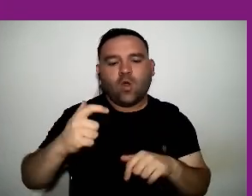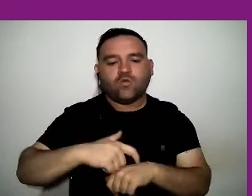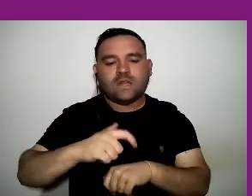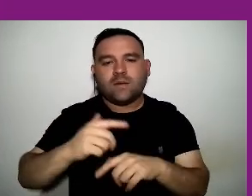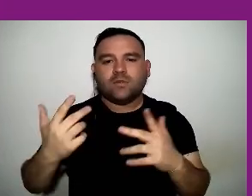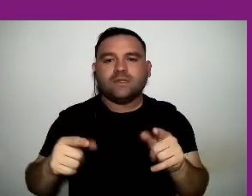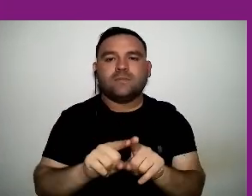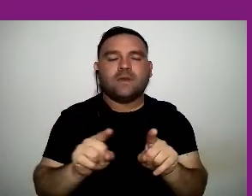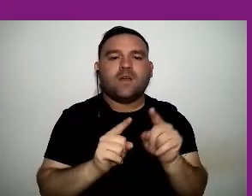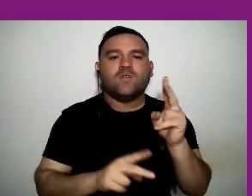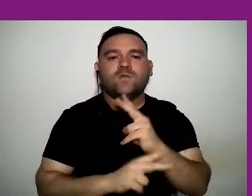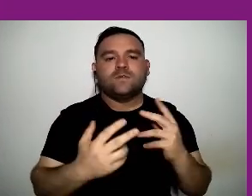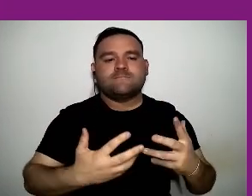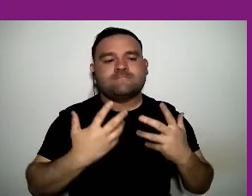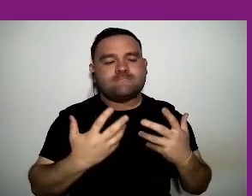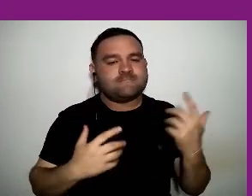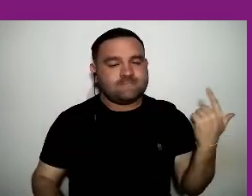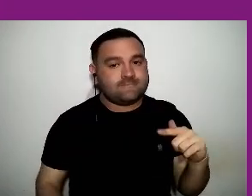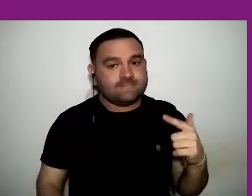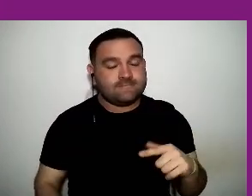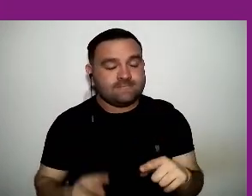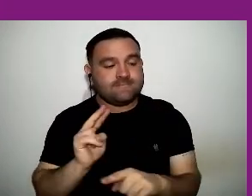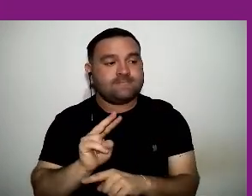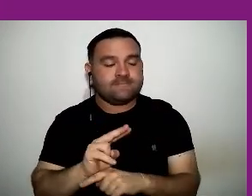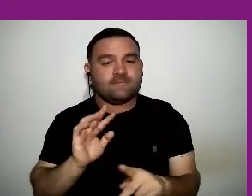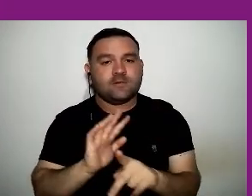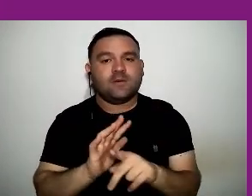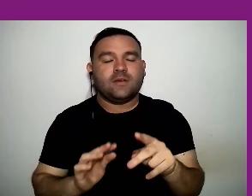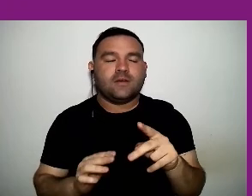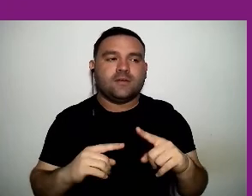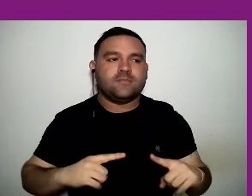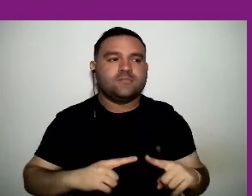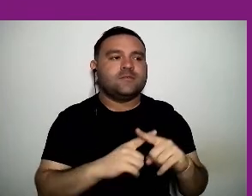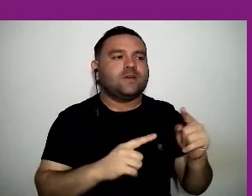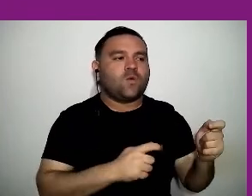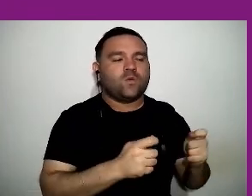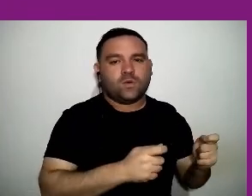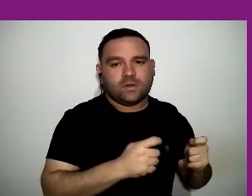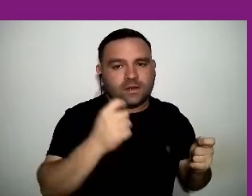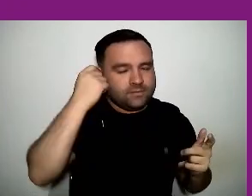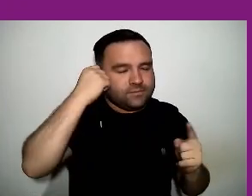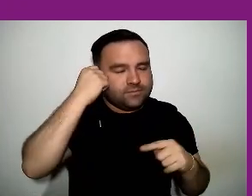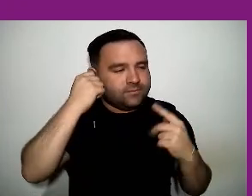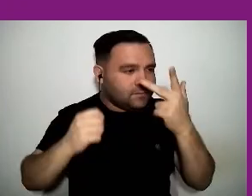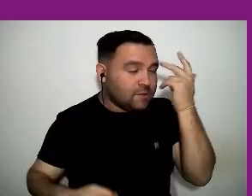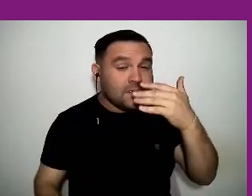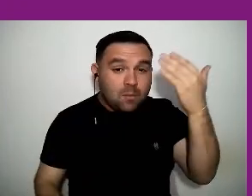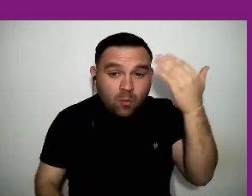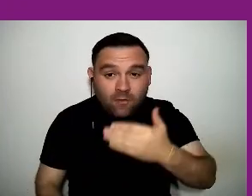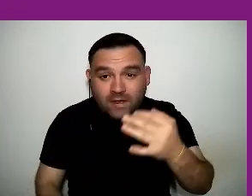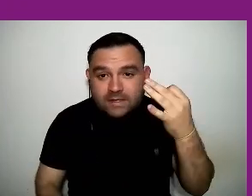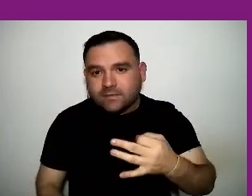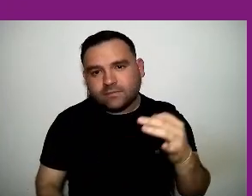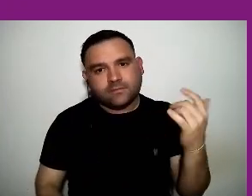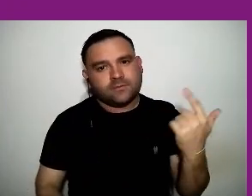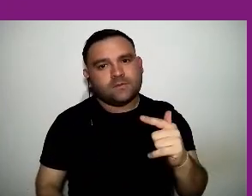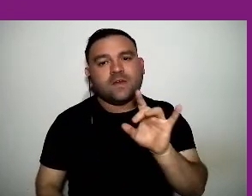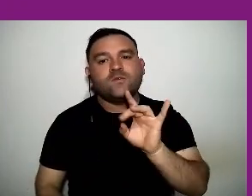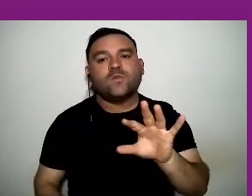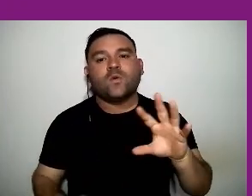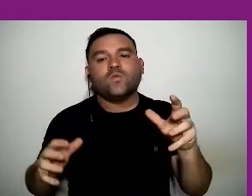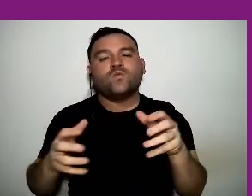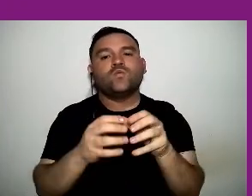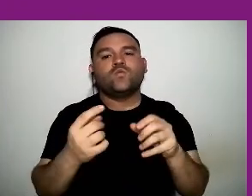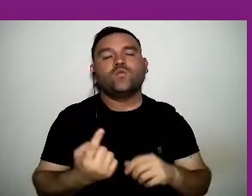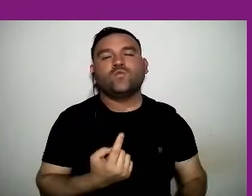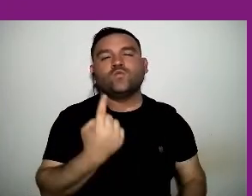aos modos ventilatórios assistidos com versus controlados. Ninguém conseguiu mostrar isso, a não ser um